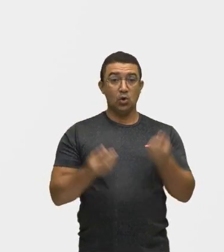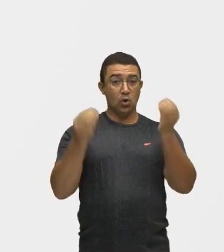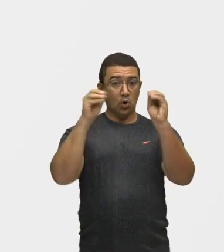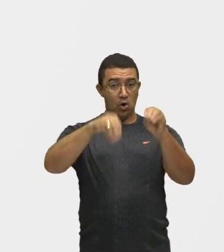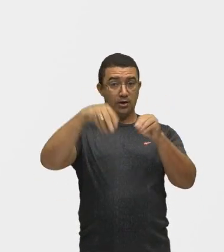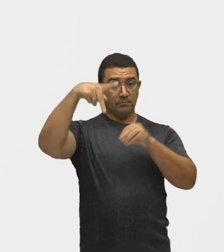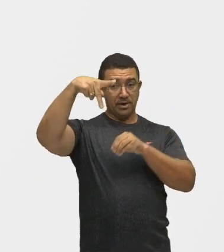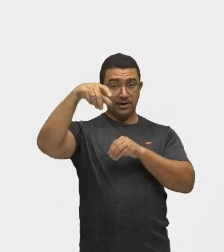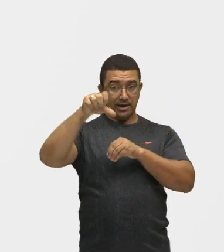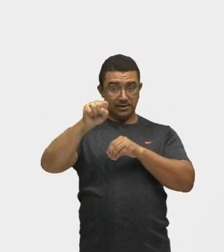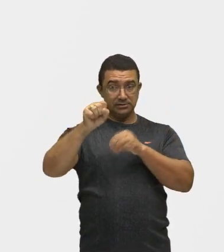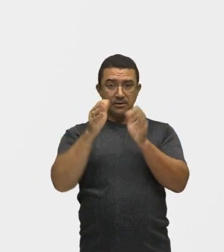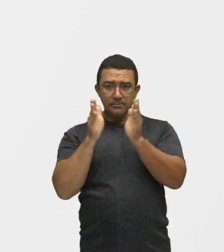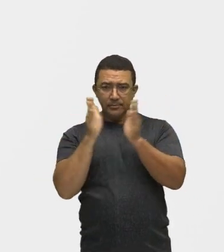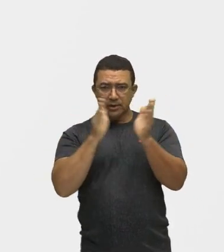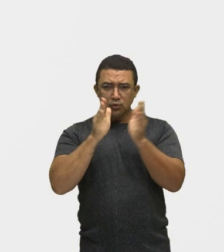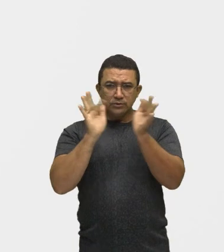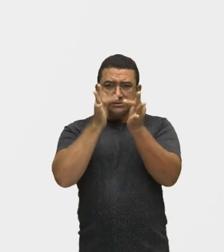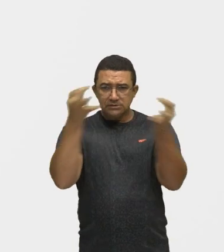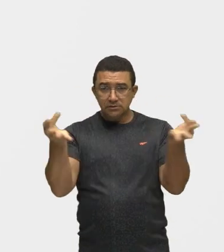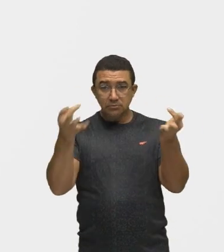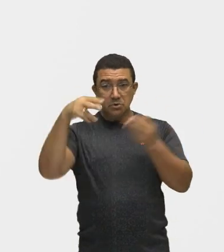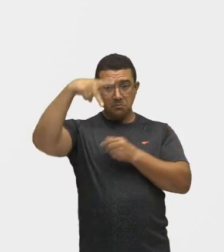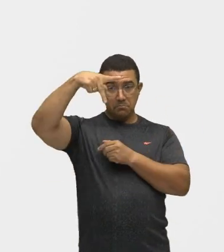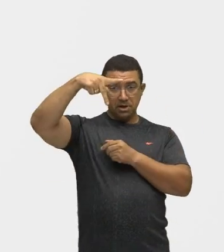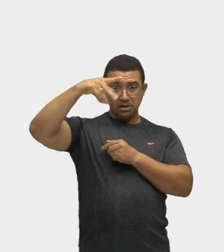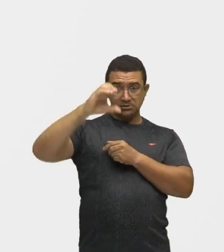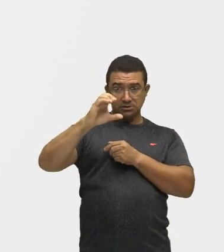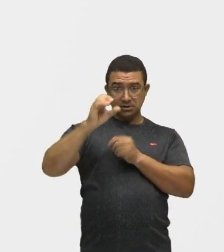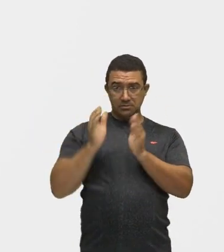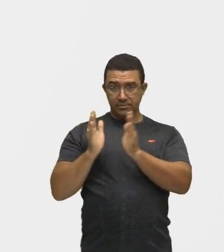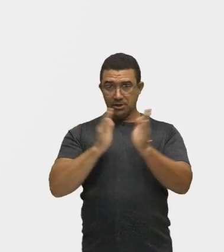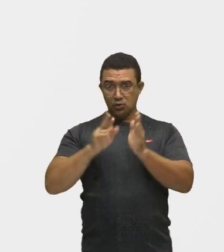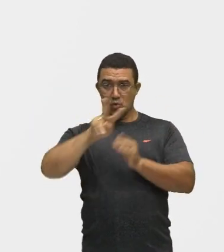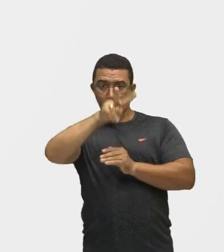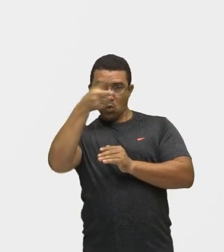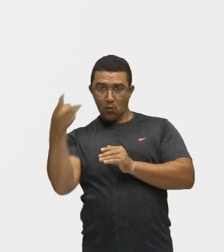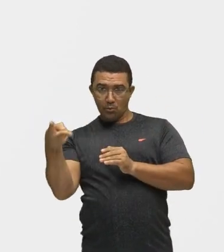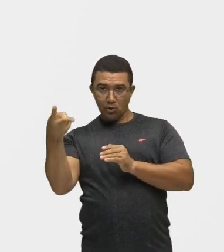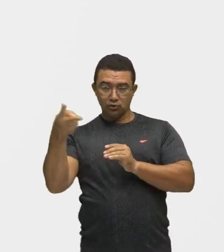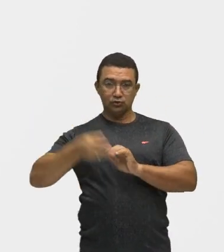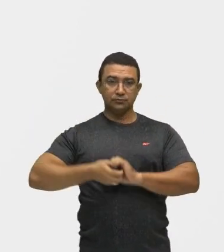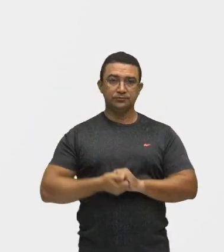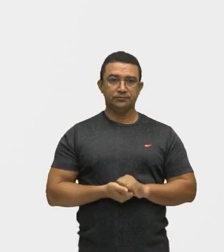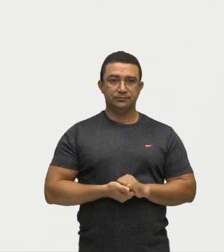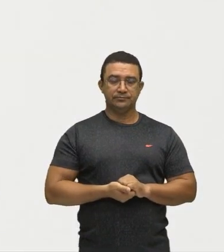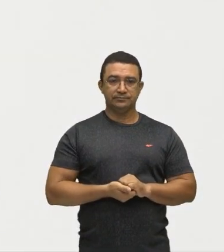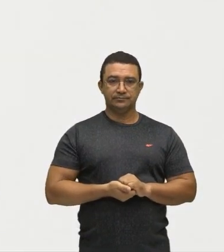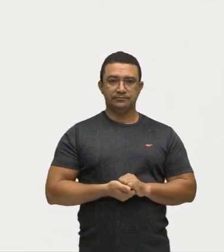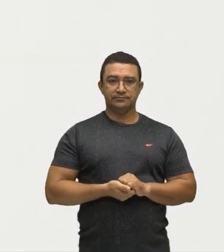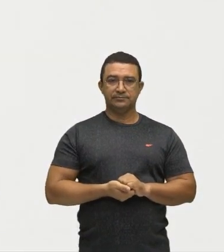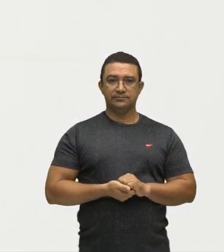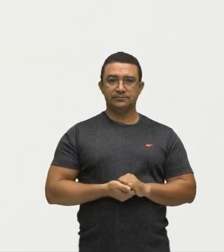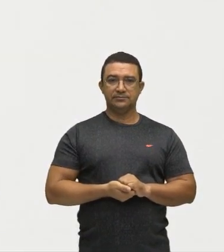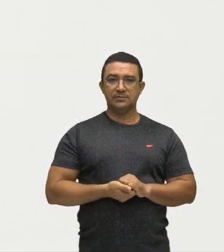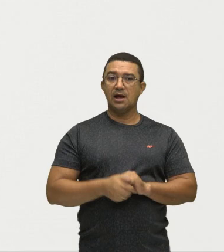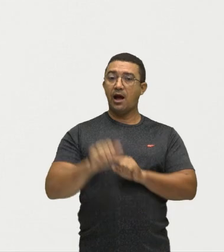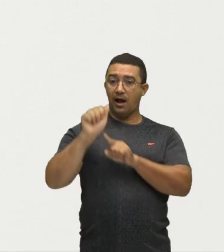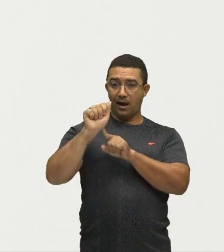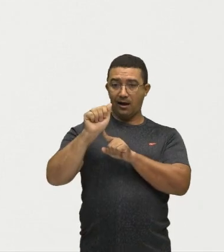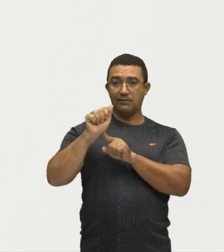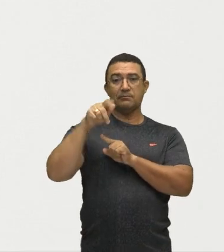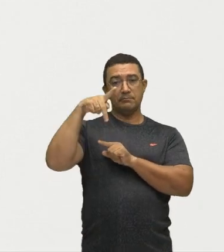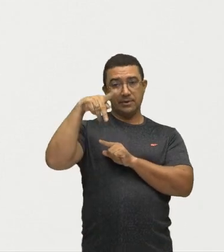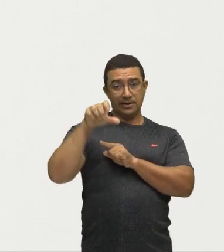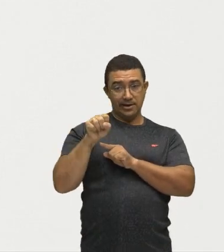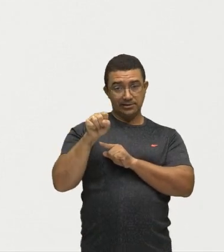coloque PS para período simples e PC para período composto. Aí nós temos aqui, olha só, primeiro, um período simples, na